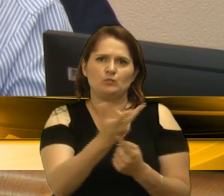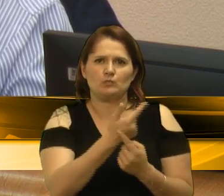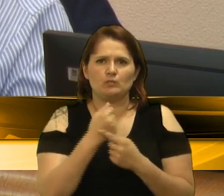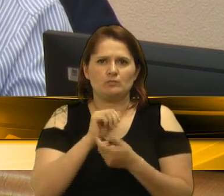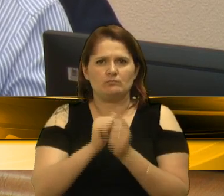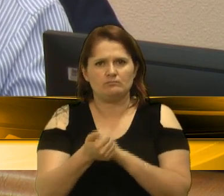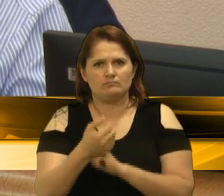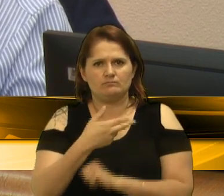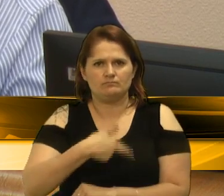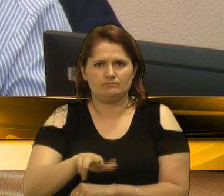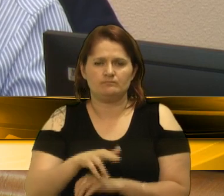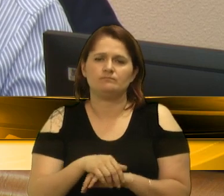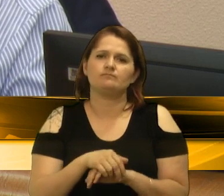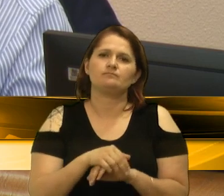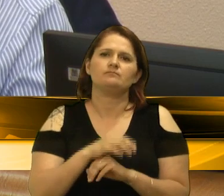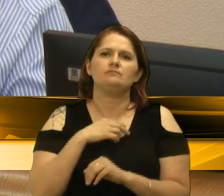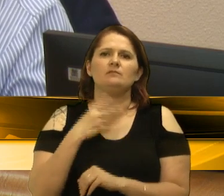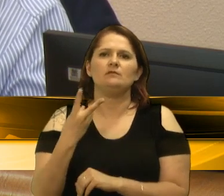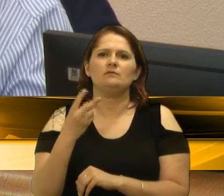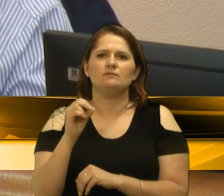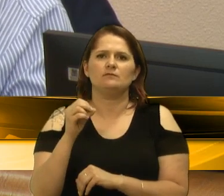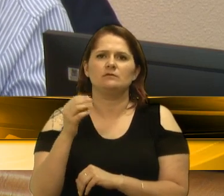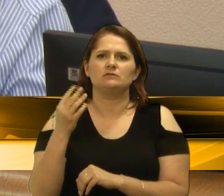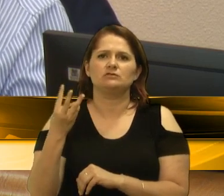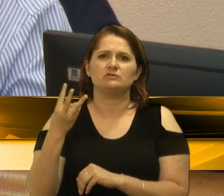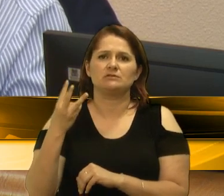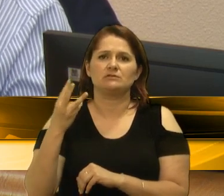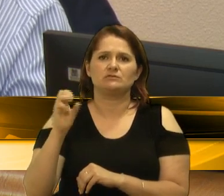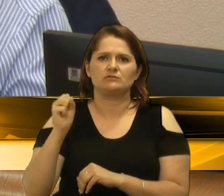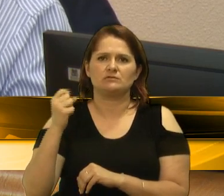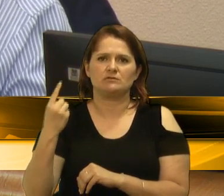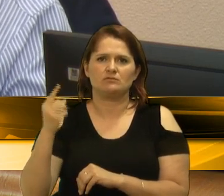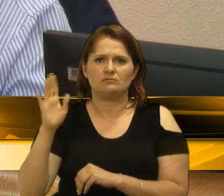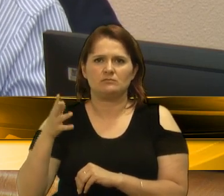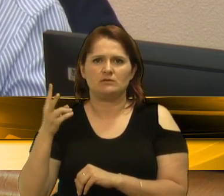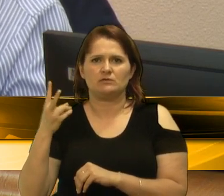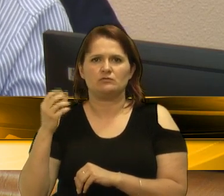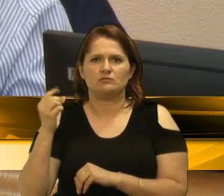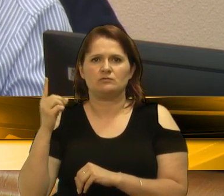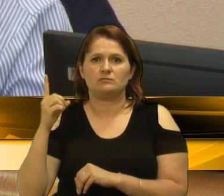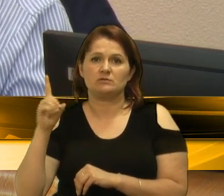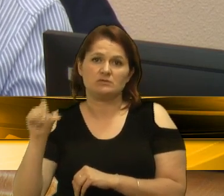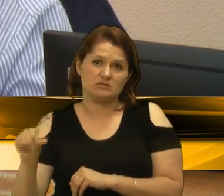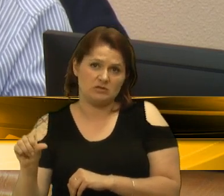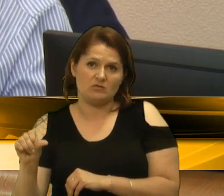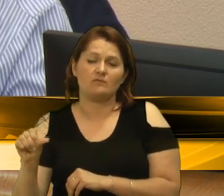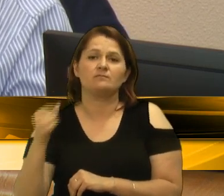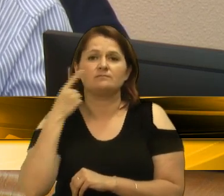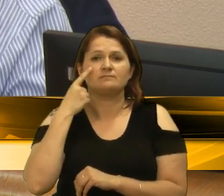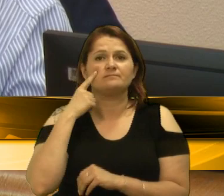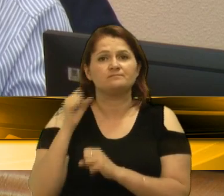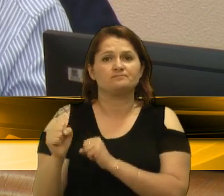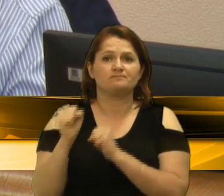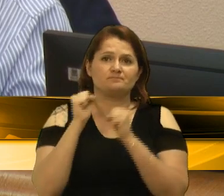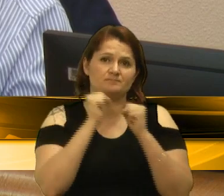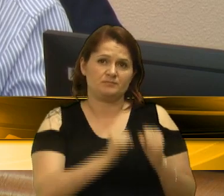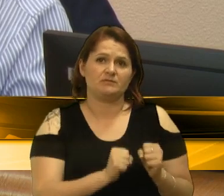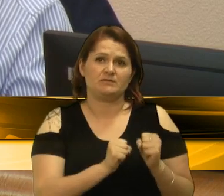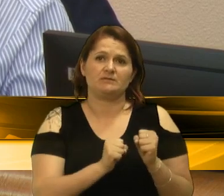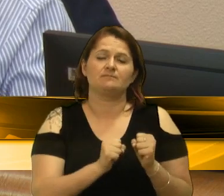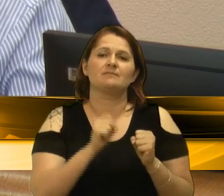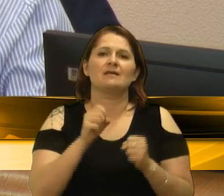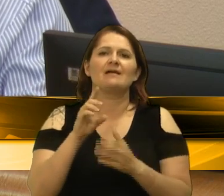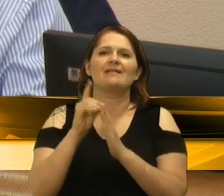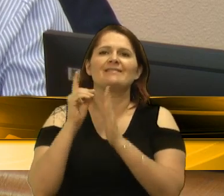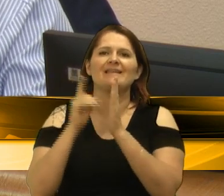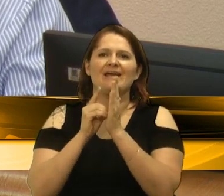do 20.381, de 15 de agosto de 2019, por exorbitar ao poder regulamentar. Artigo 2º desse decreto entra em vigor na